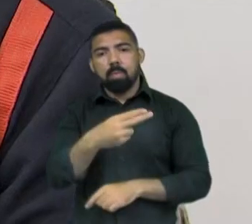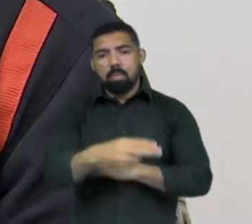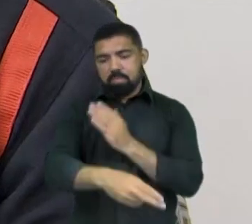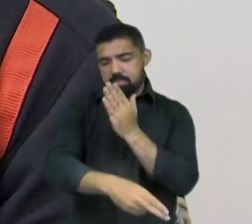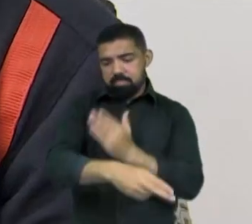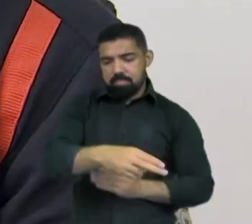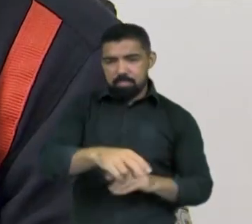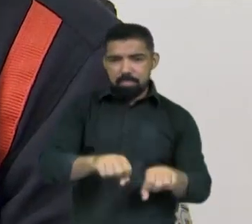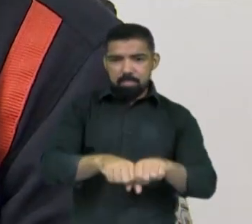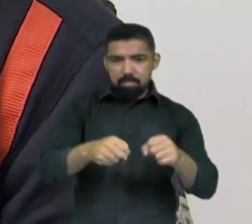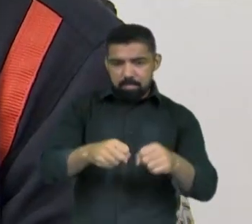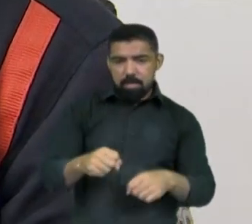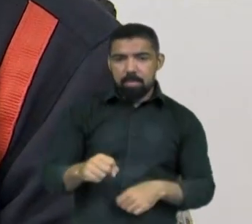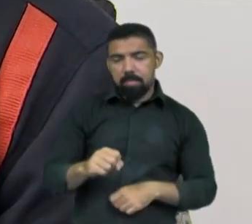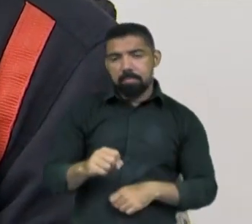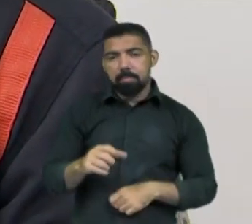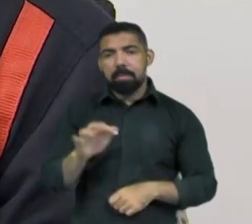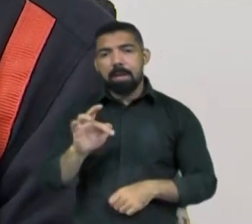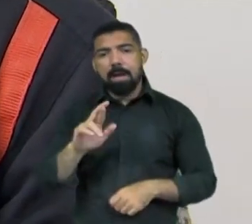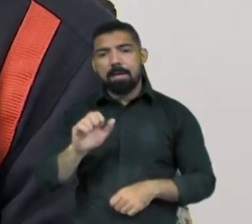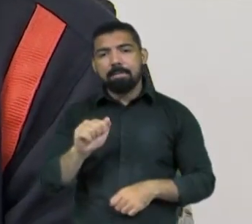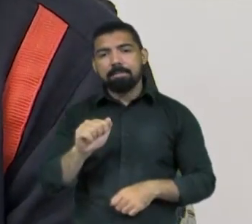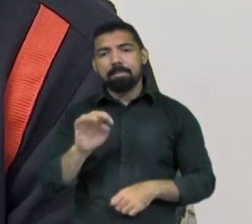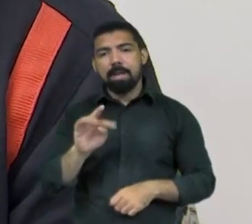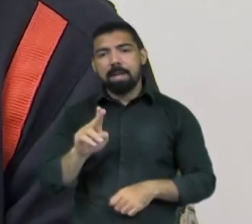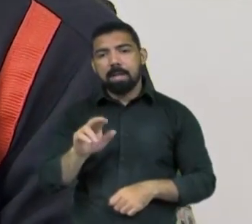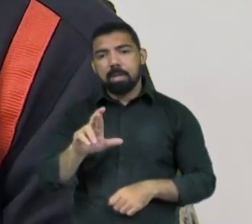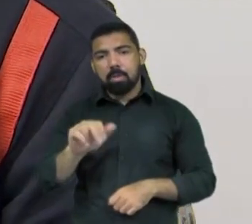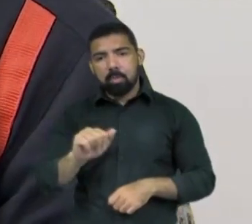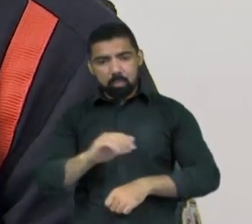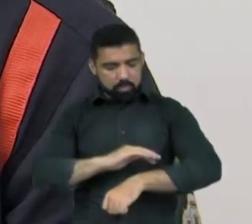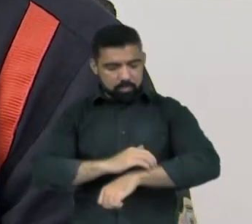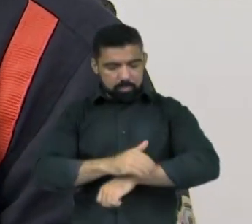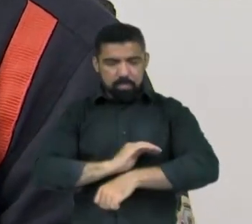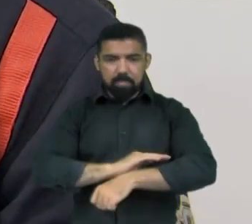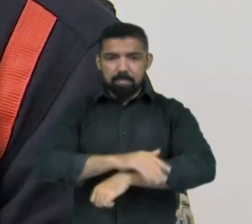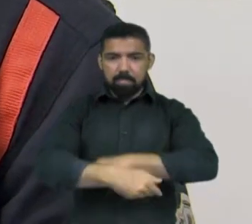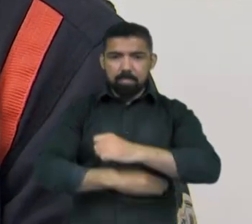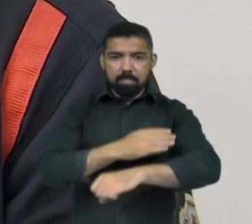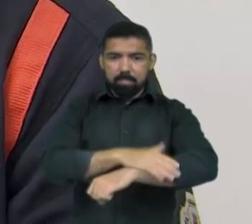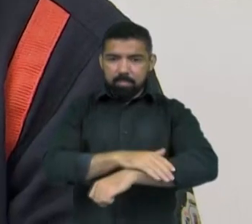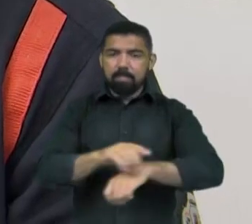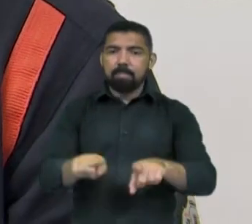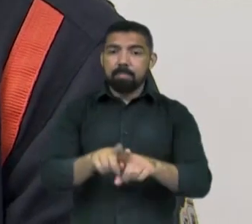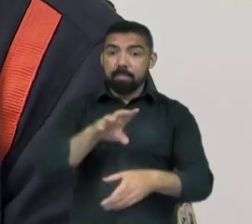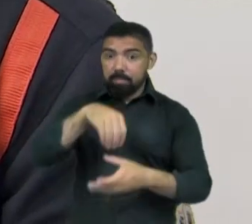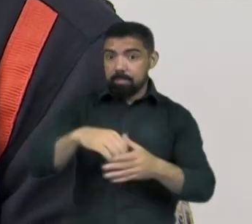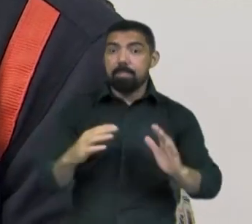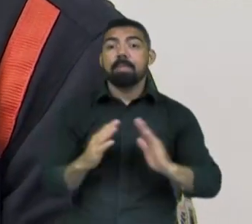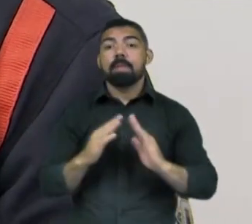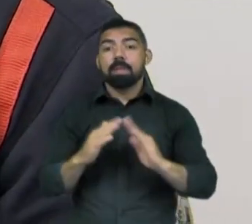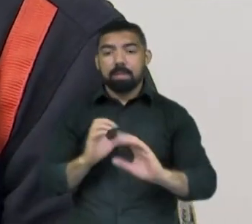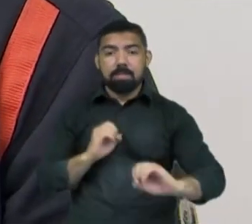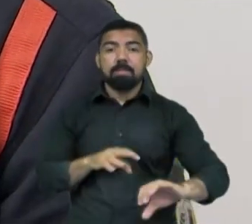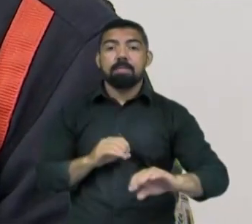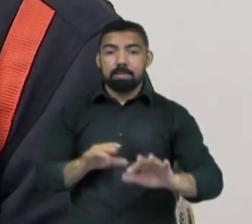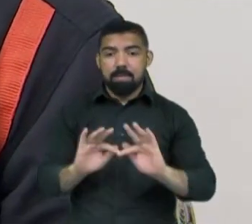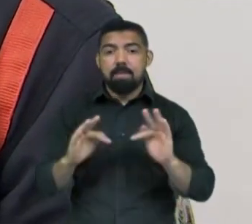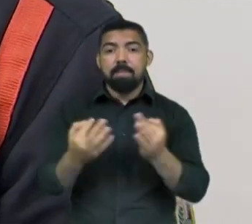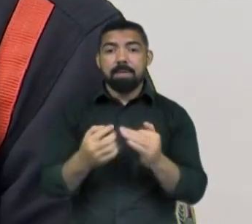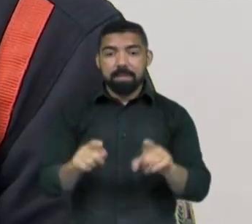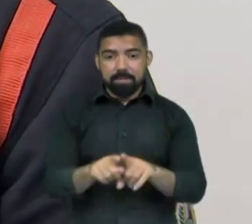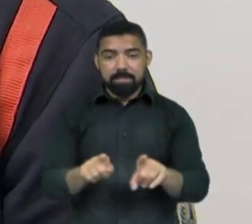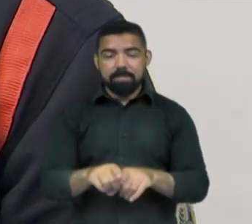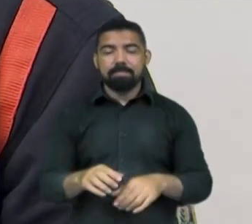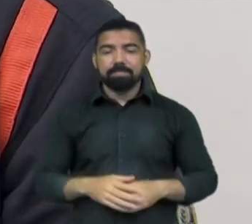fratura, no caso, um arranhão, fazer uma abrasão, ele fazer um curativo, ele mesmo dentro de casa, ensinar a família e dentro a gente